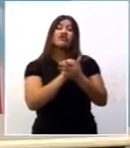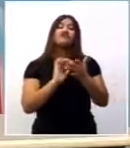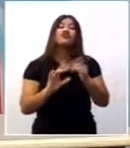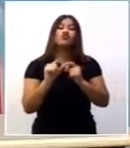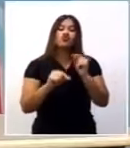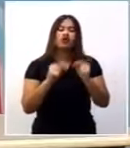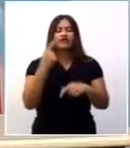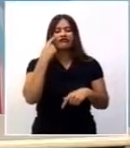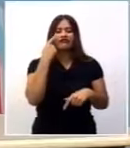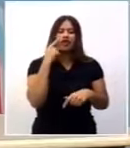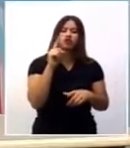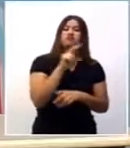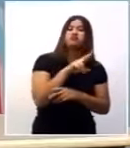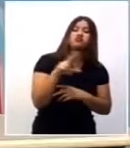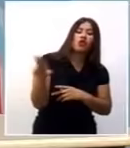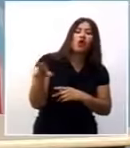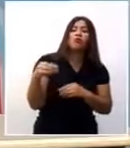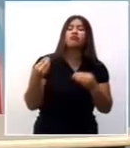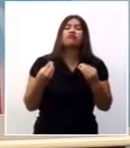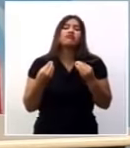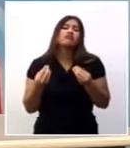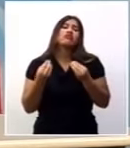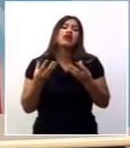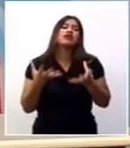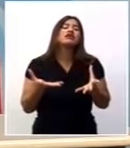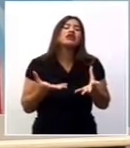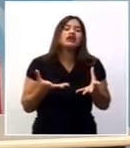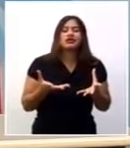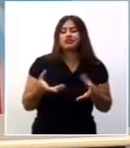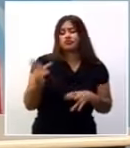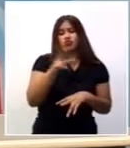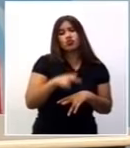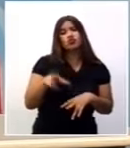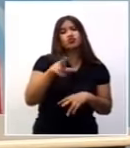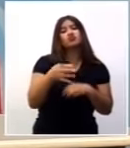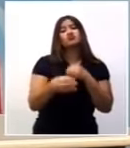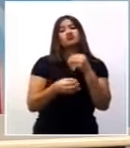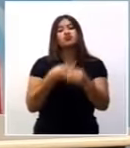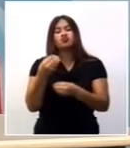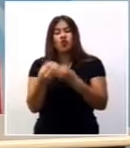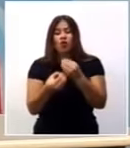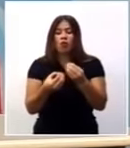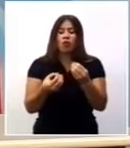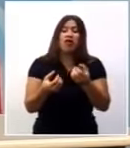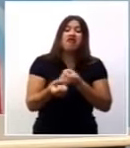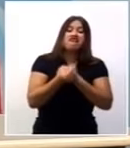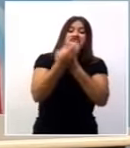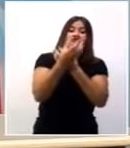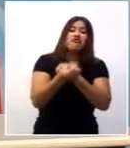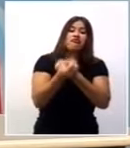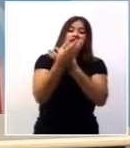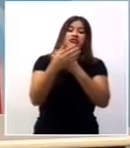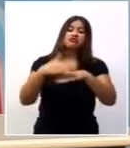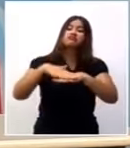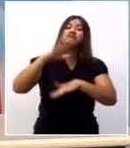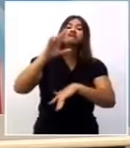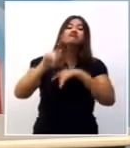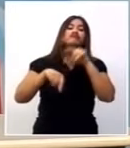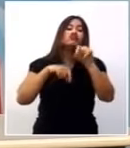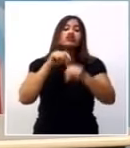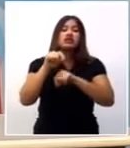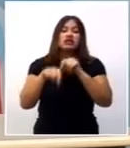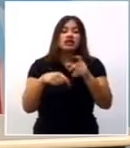nome do documento? Para que serviria esse documento? Qual a sua finalidade? Quais os outros dados que nós podemos retirar desse documento?